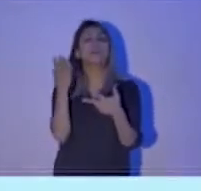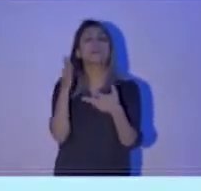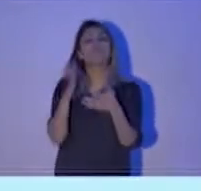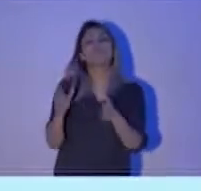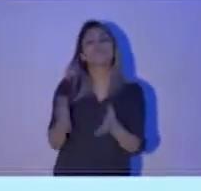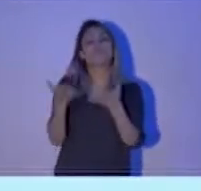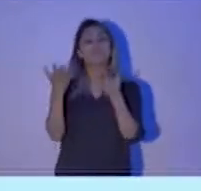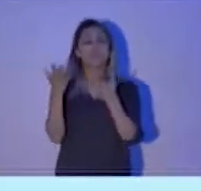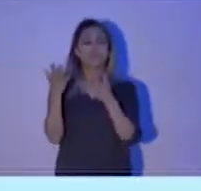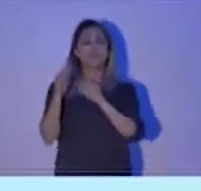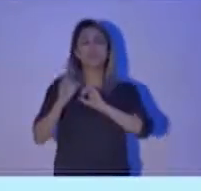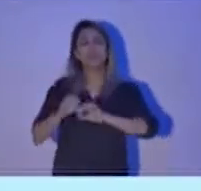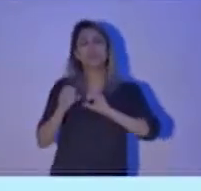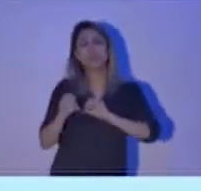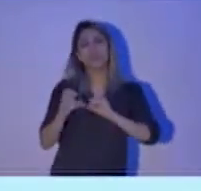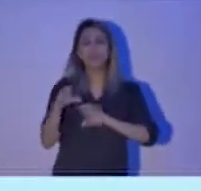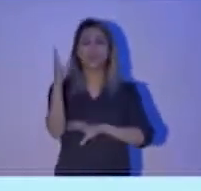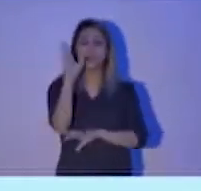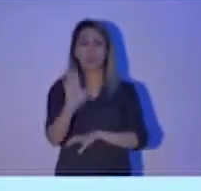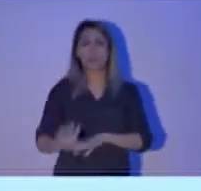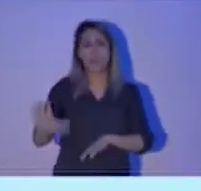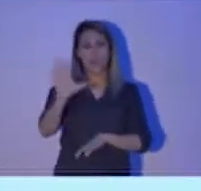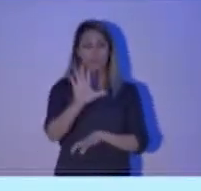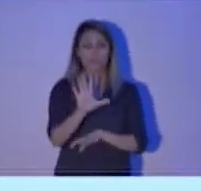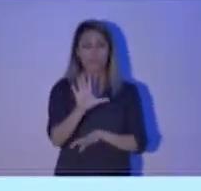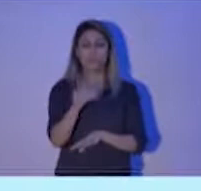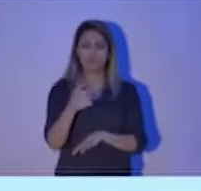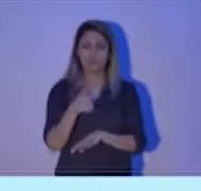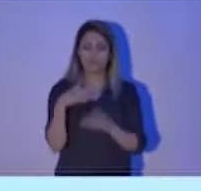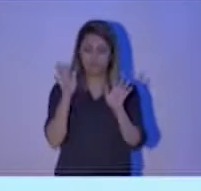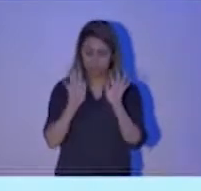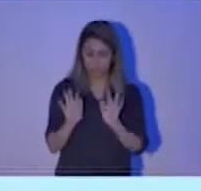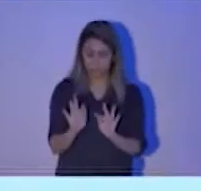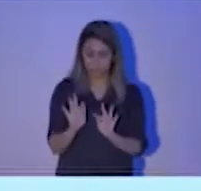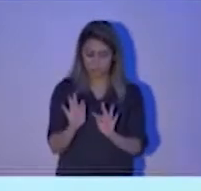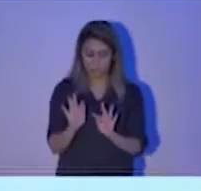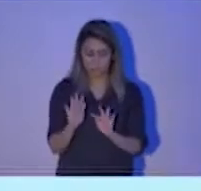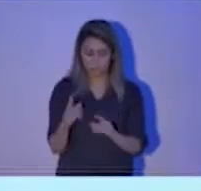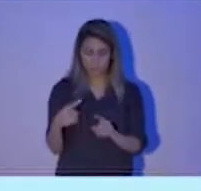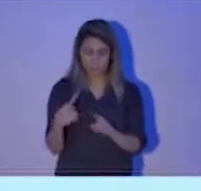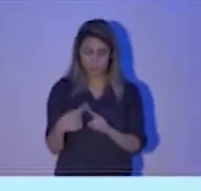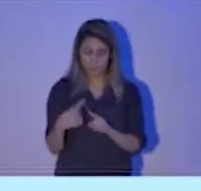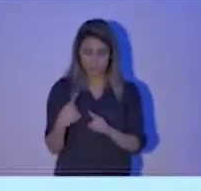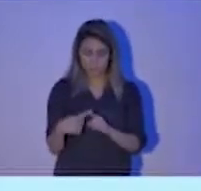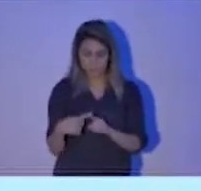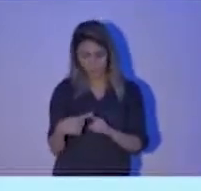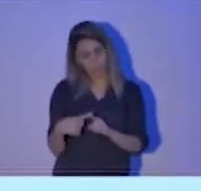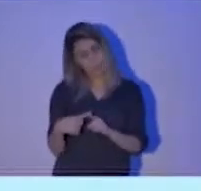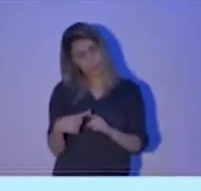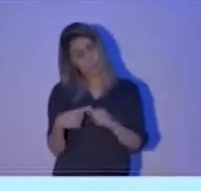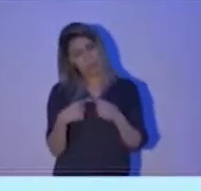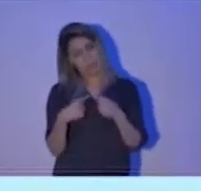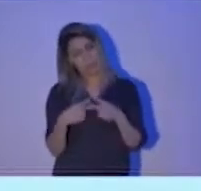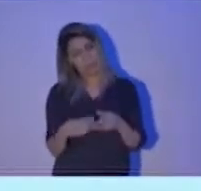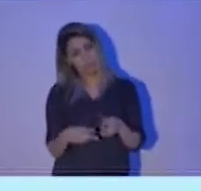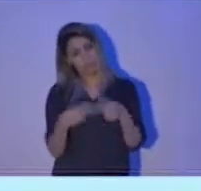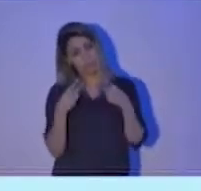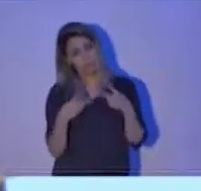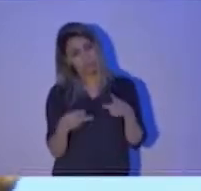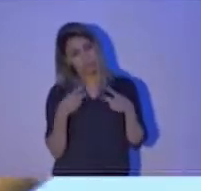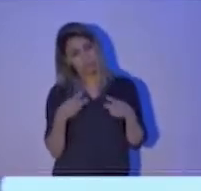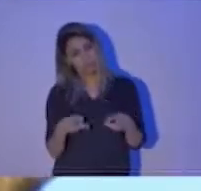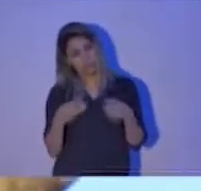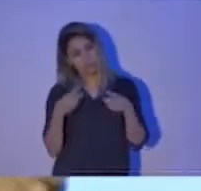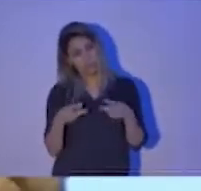E fico feliz, particularmente, porque nós podemos verificar que, eu creio